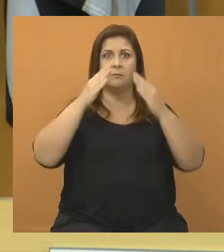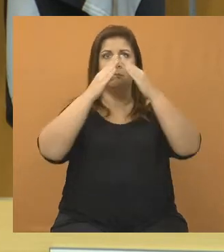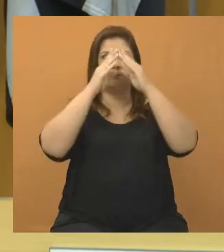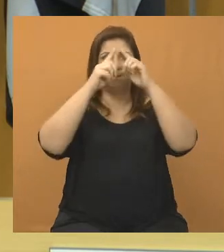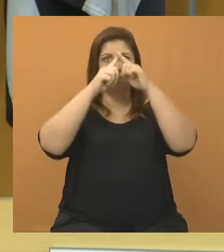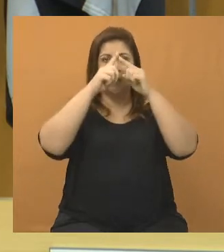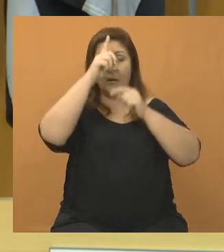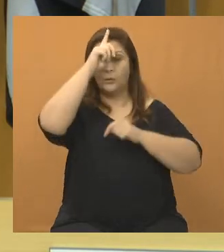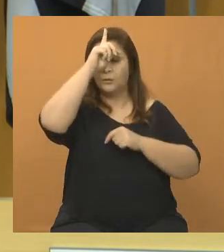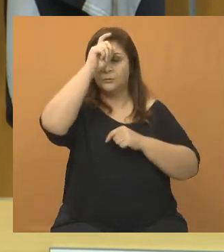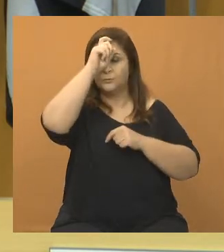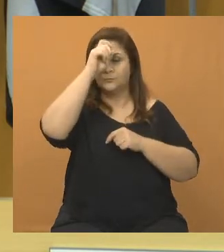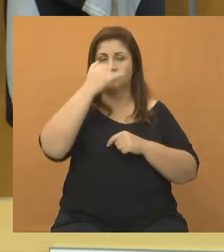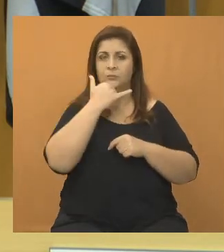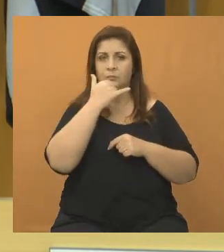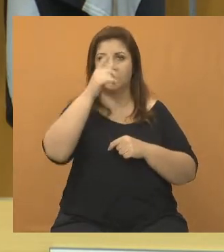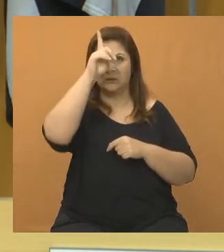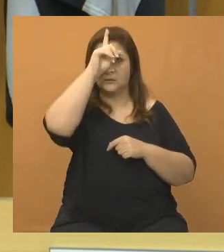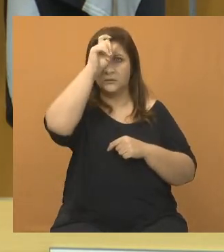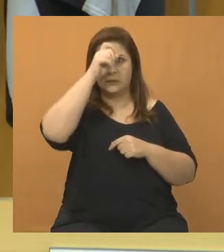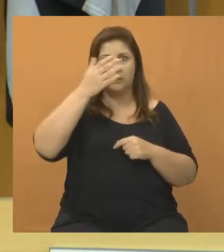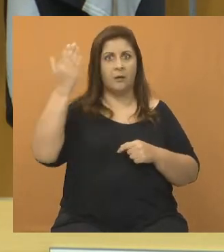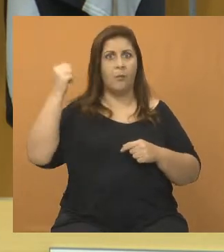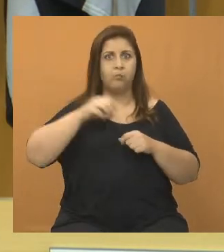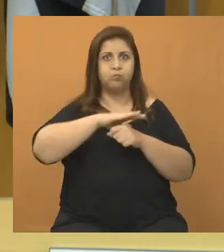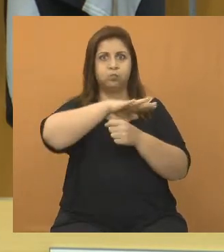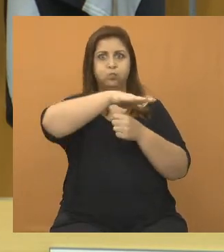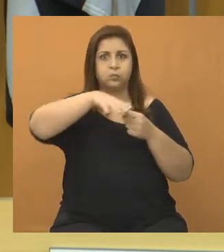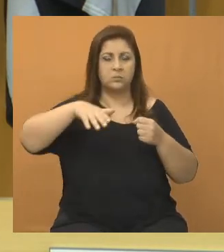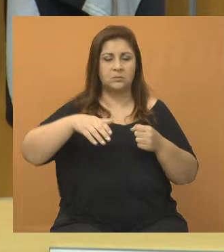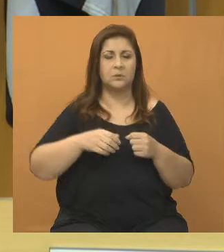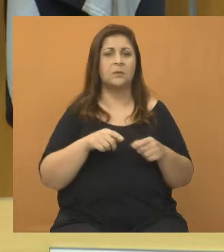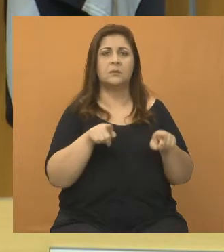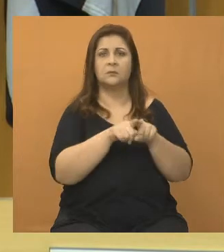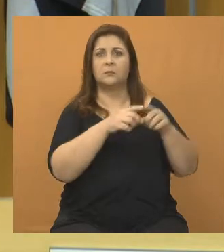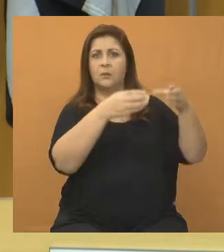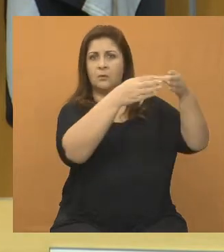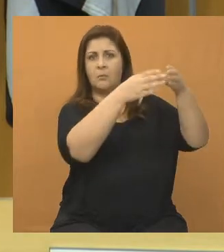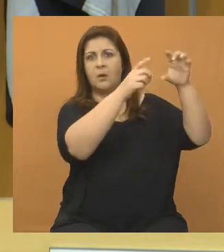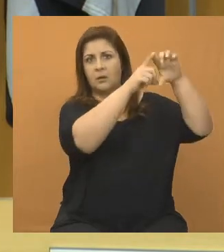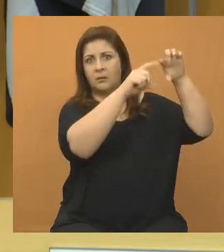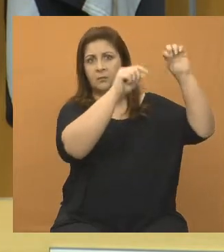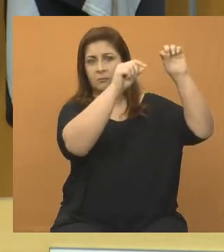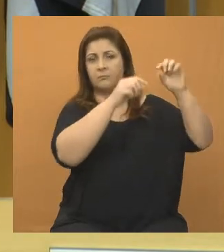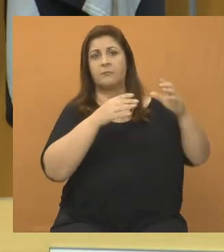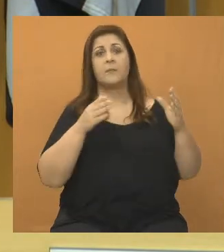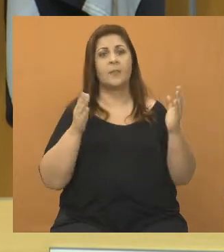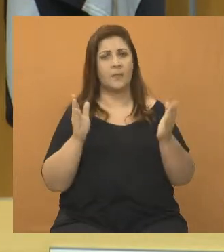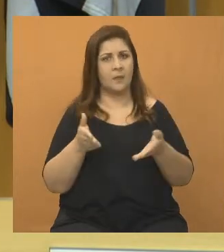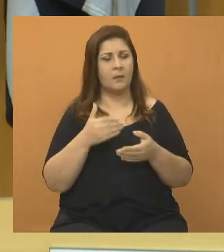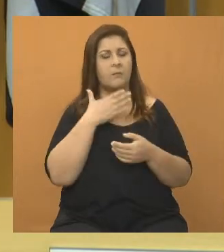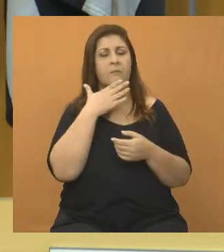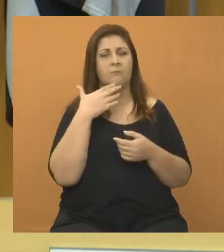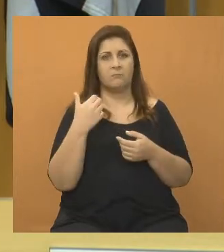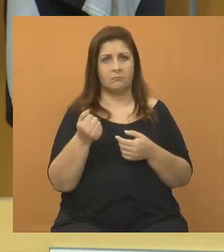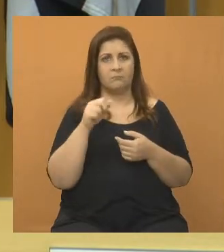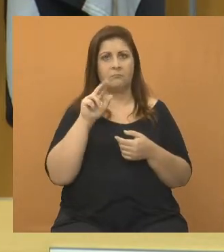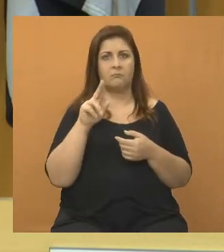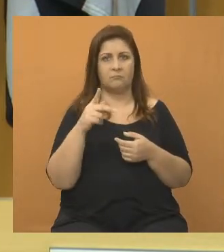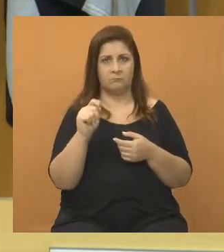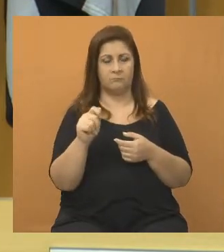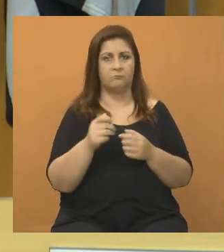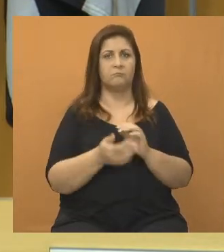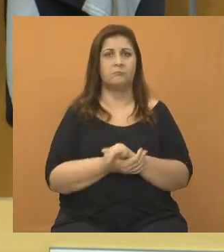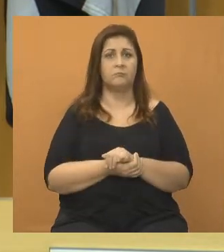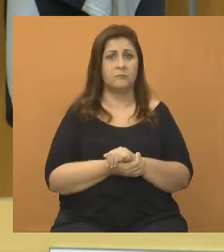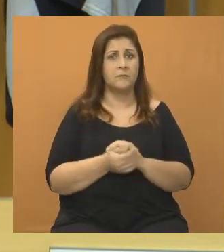né? No Meia Lua também, você está melhorando a gestão também do UPA do Meia Lua, né? E isso